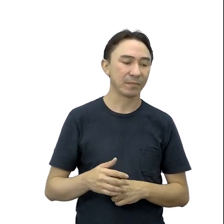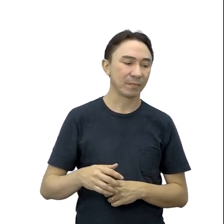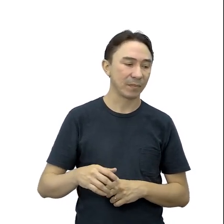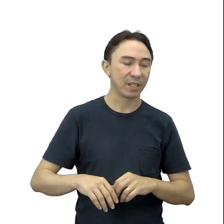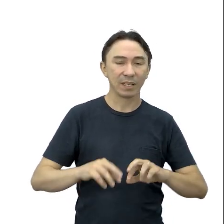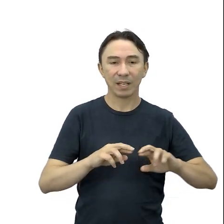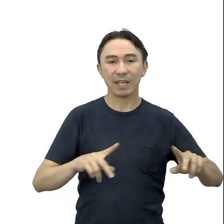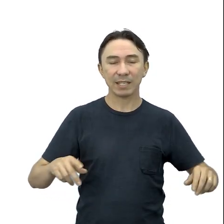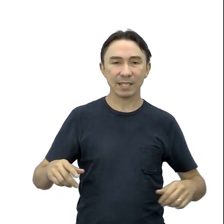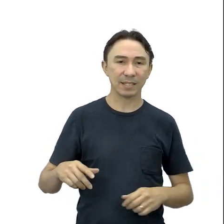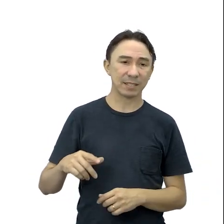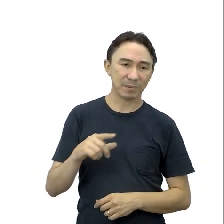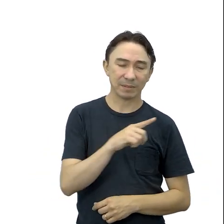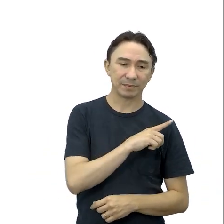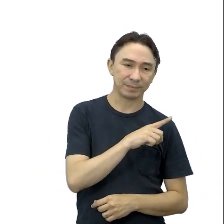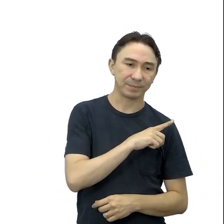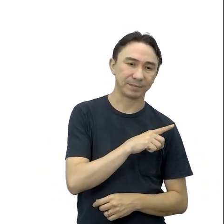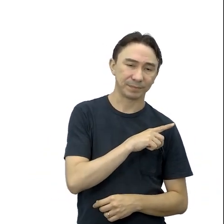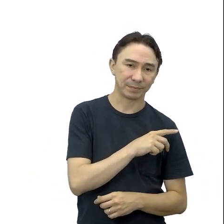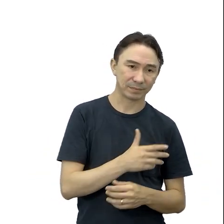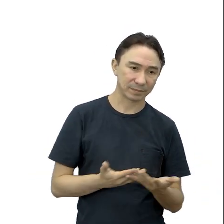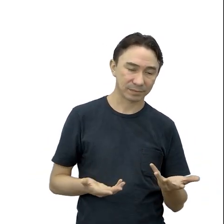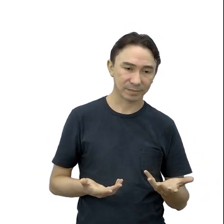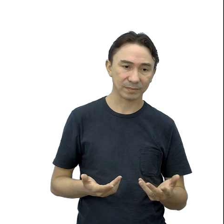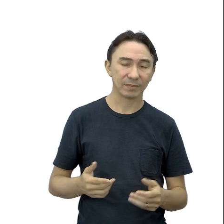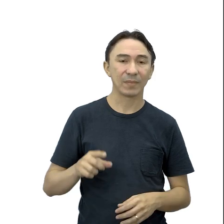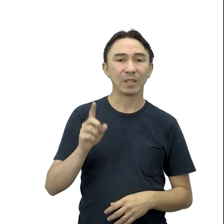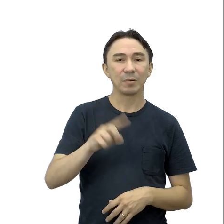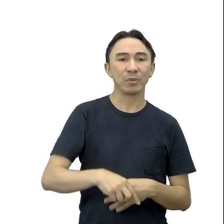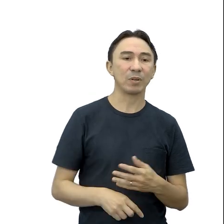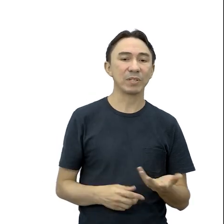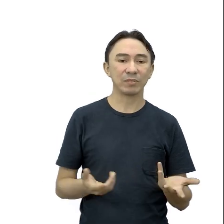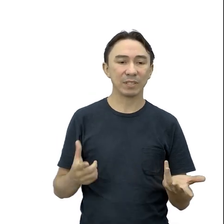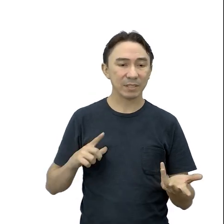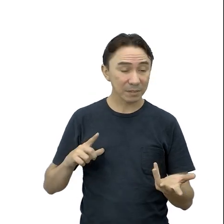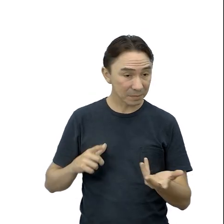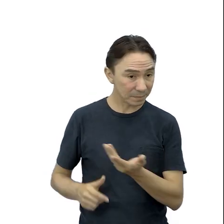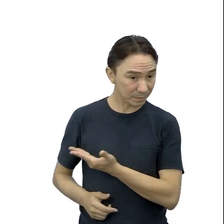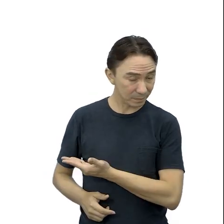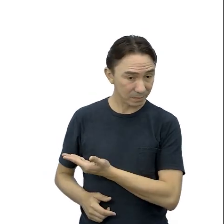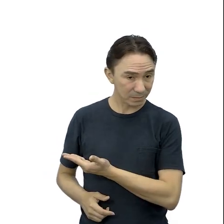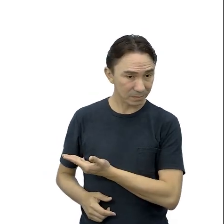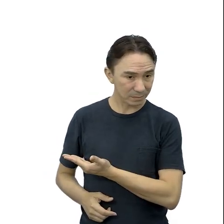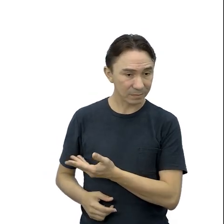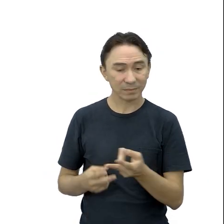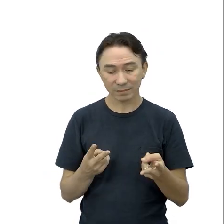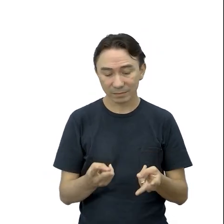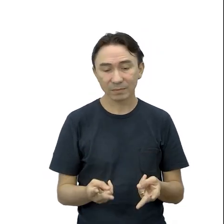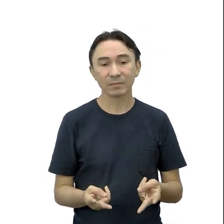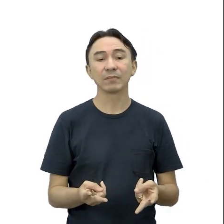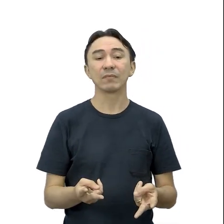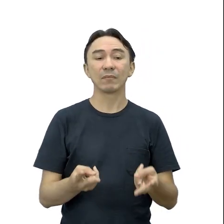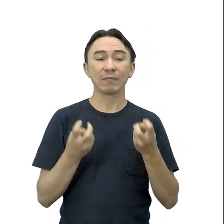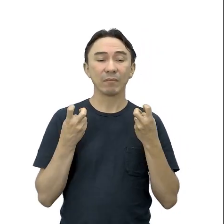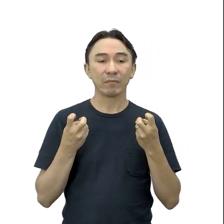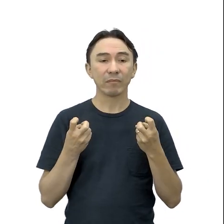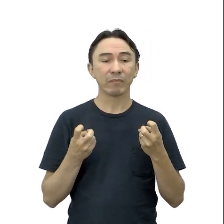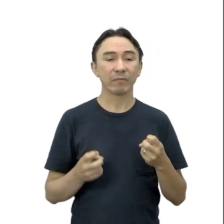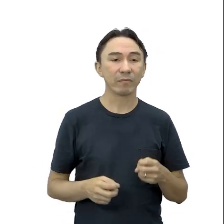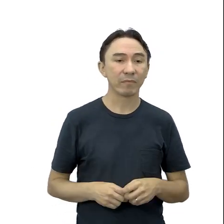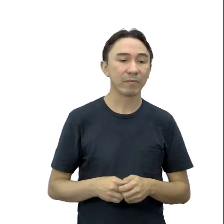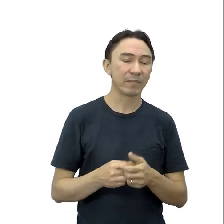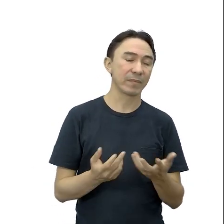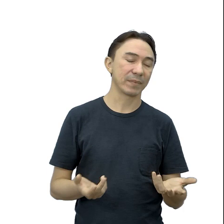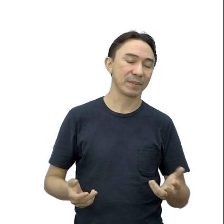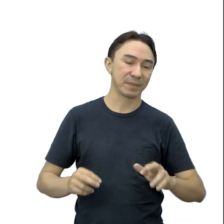dessa avaliação de entrada. Nesse momento aqui, nós percebemos um baixo, né, participação, mas